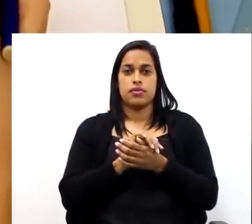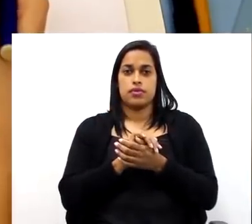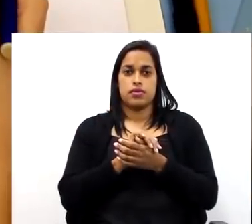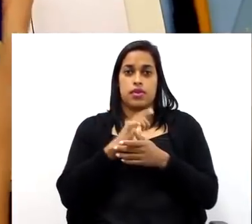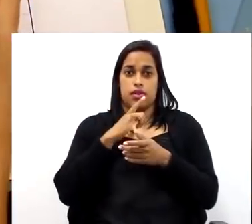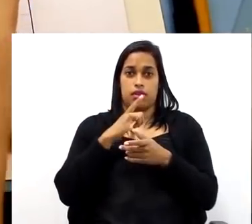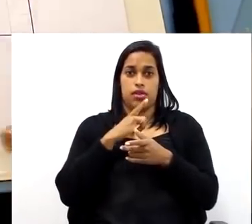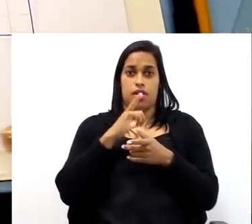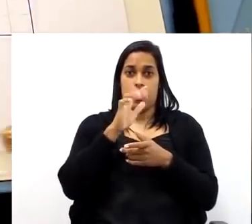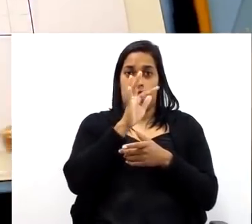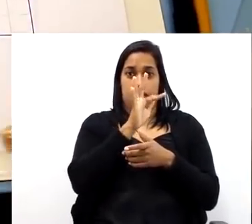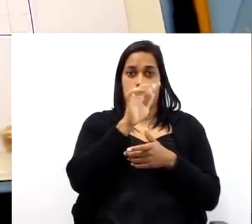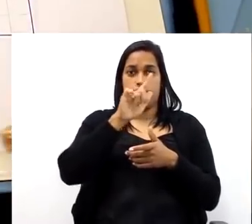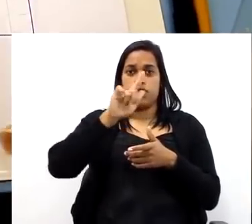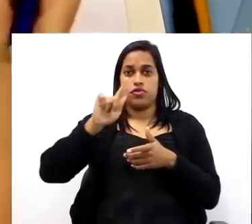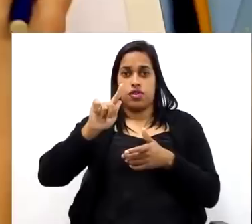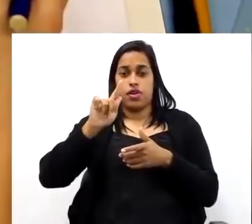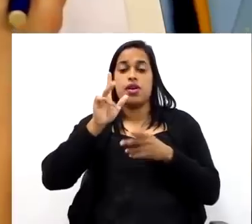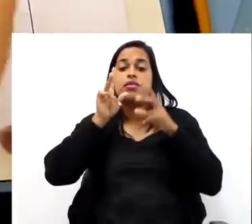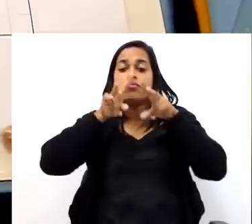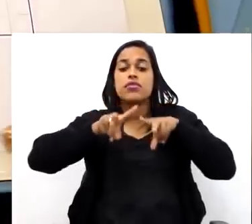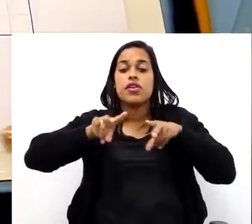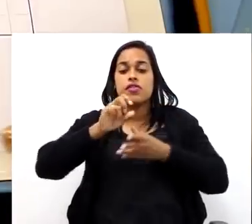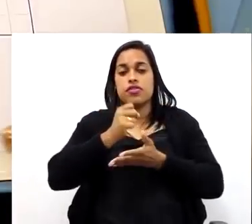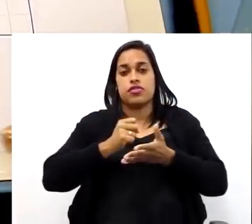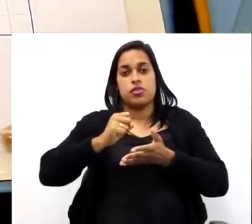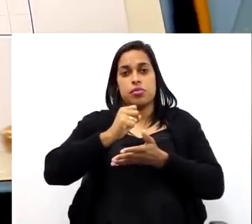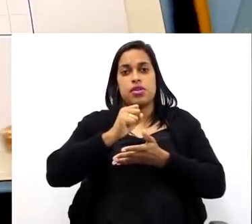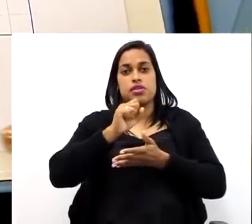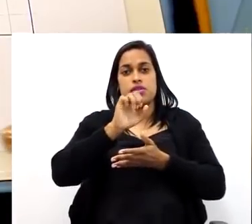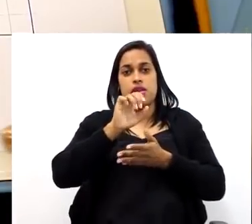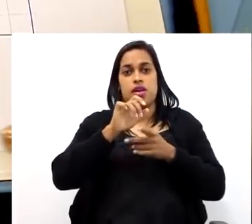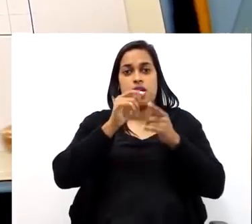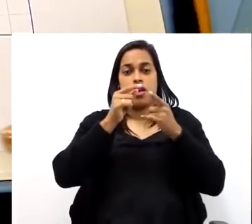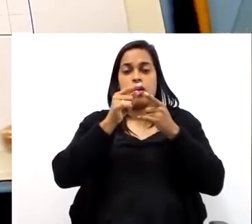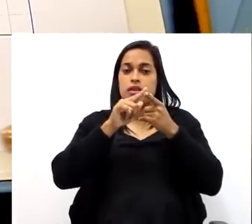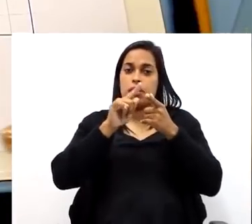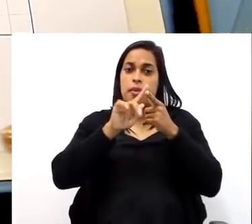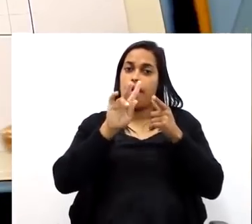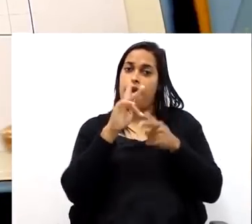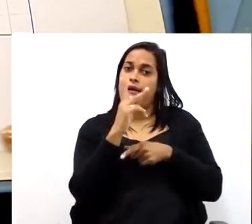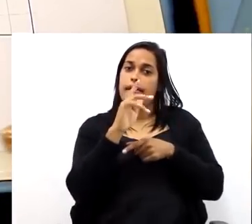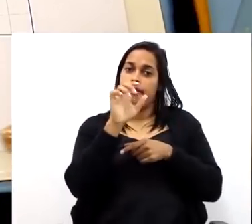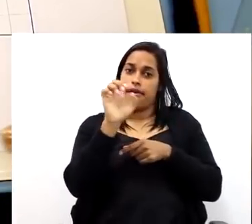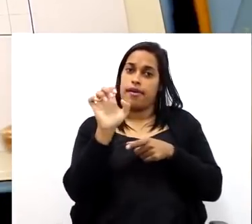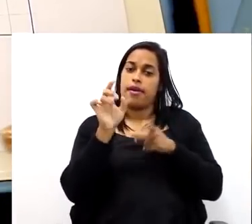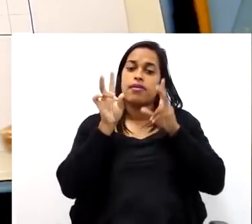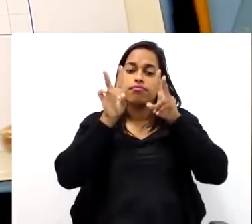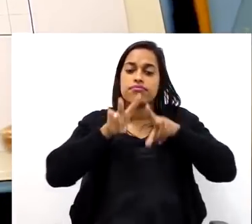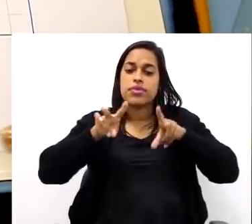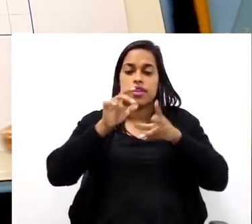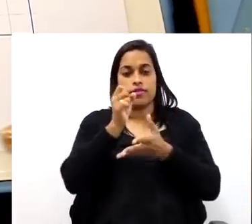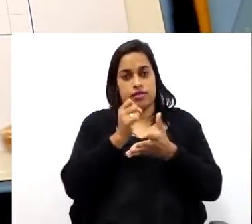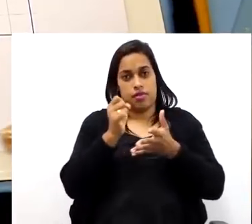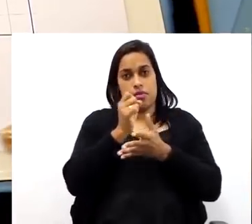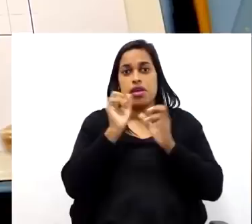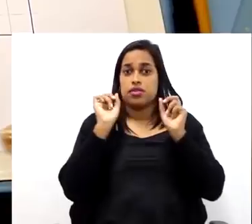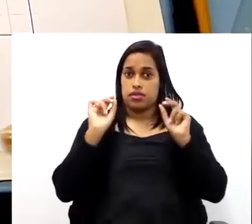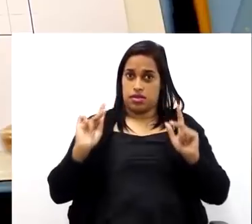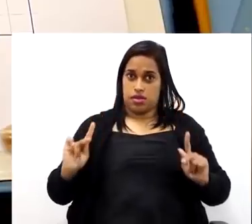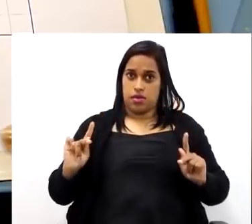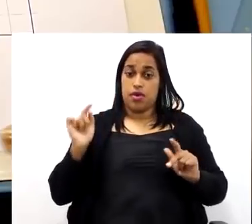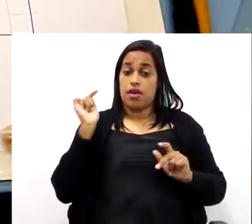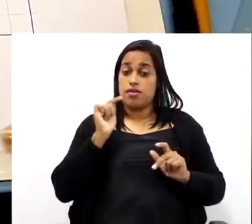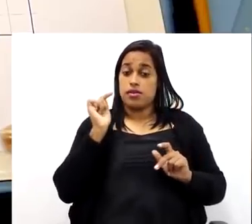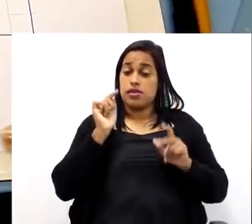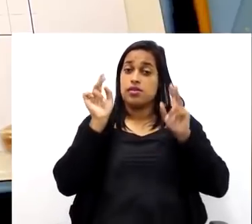a aresta FG em vista básica, a aresta HE também em vista básica, tá?